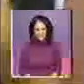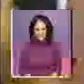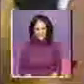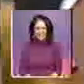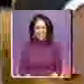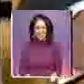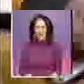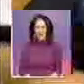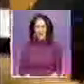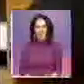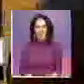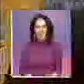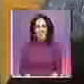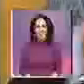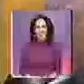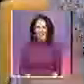engraçado. Oh, Mário!